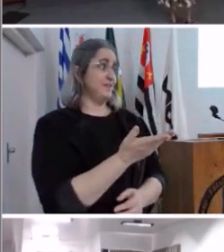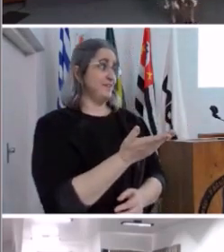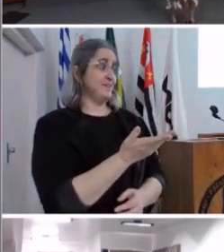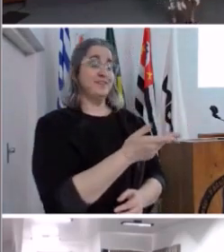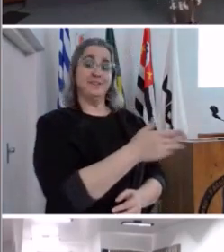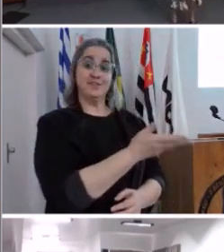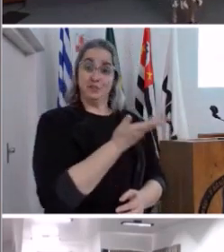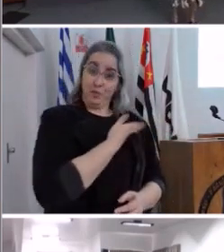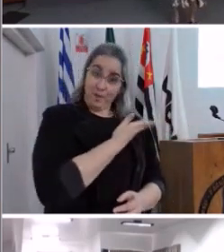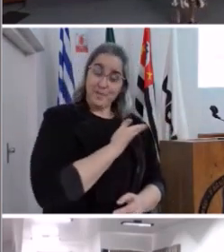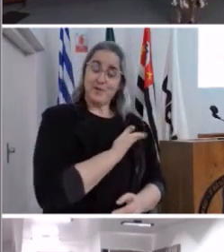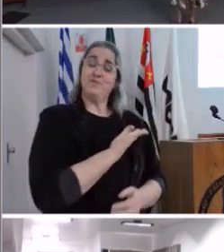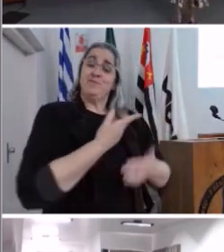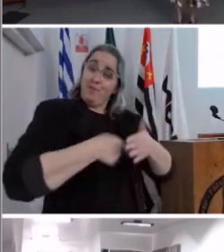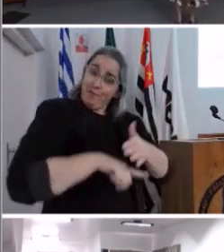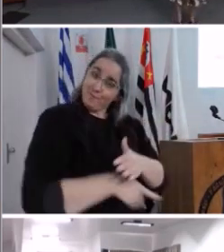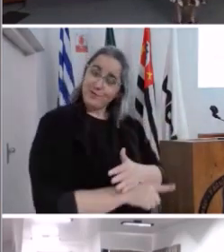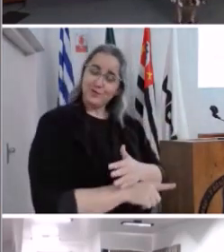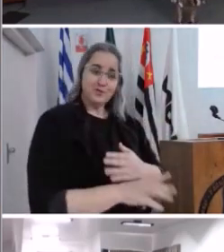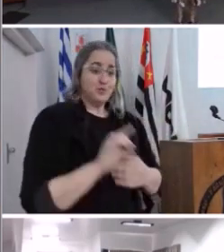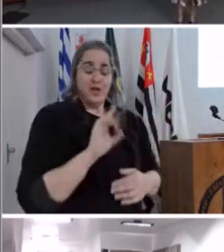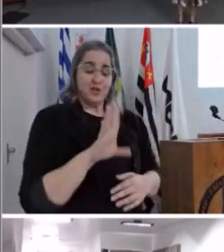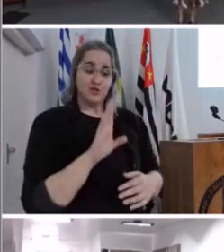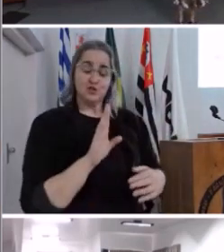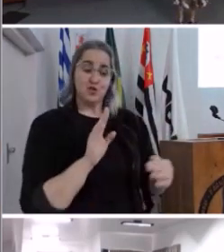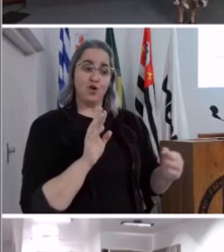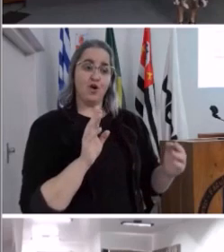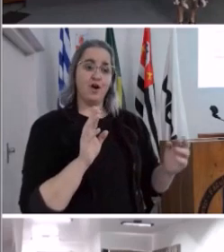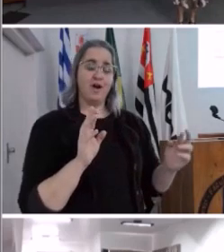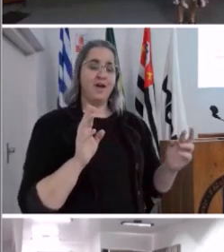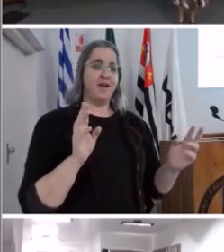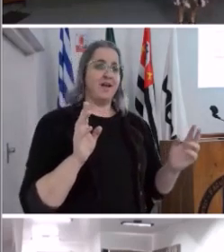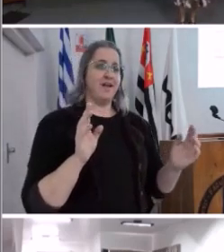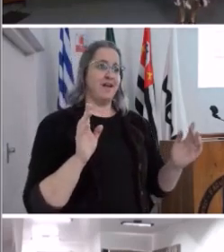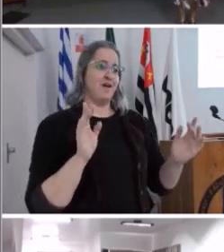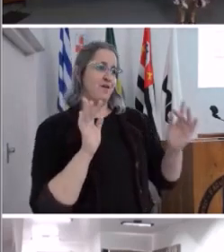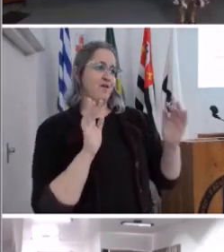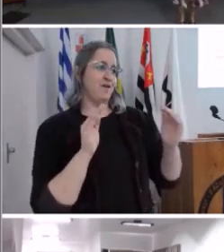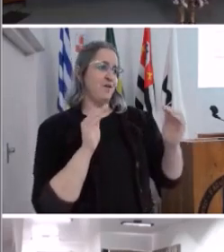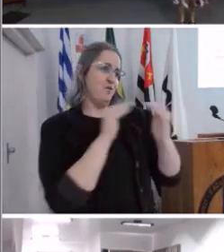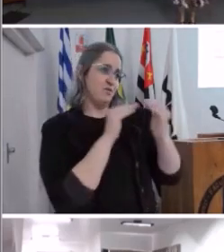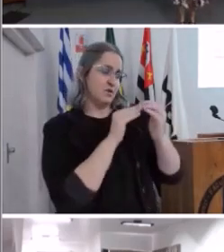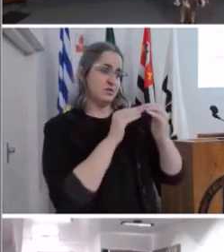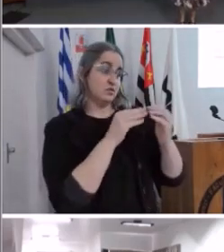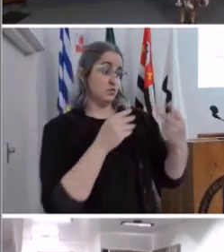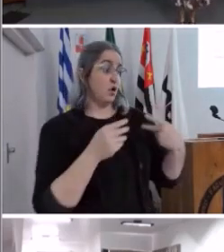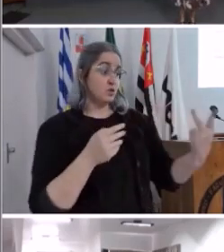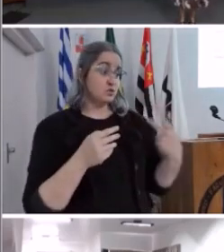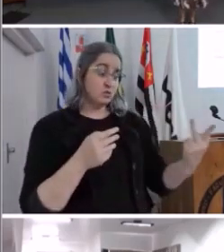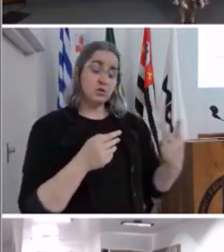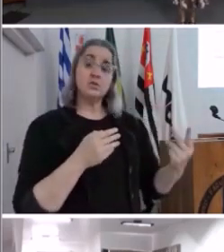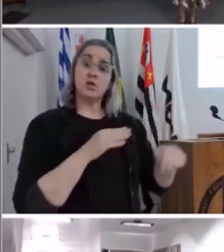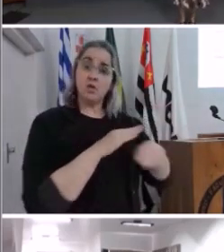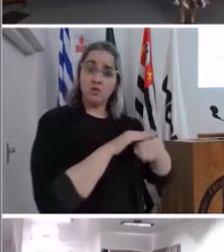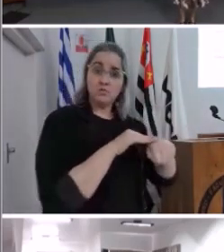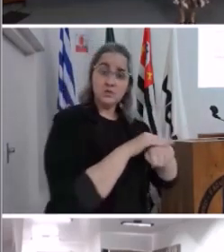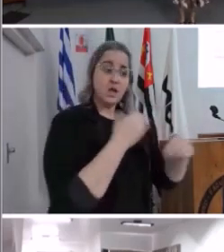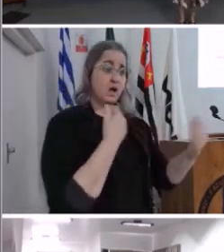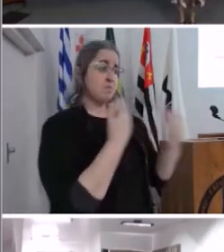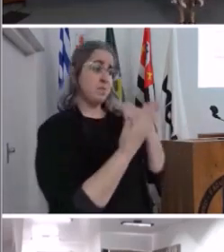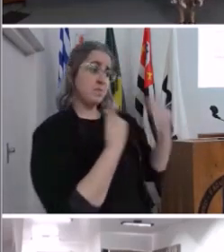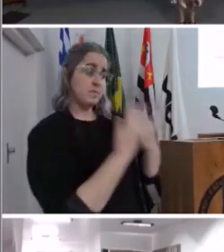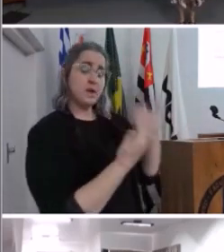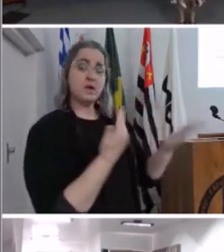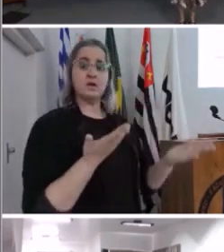somos amigos, né, Amor? Não é só pela afinidade dos temas, não. E a gente tem que falar a mesma língua, a gente tem que conversar, a gente tem que estar... Porque